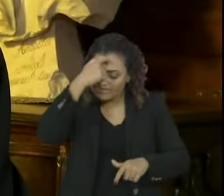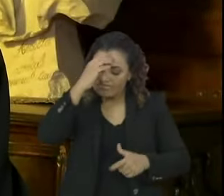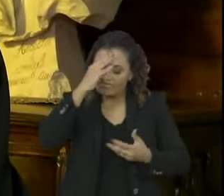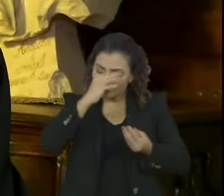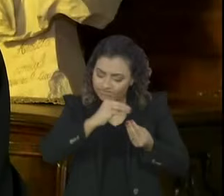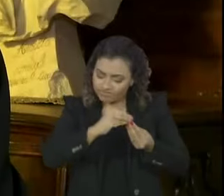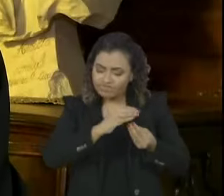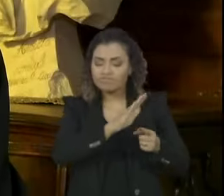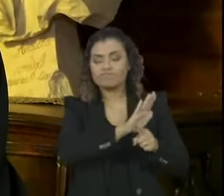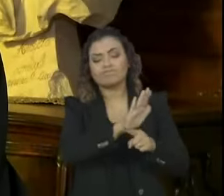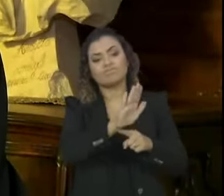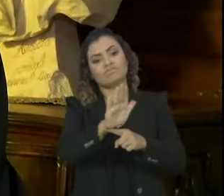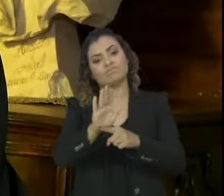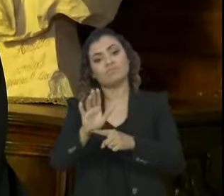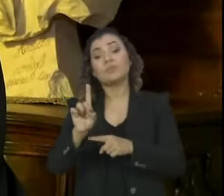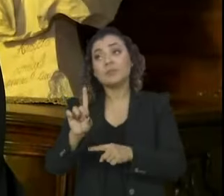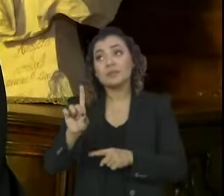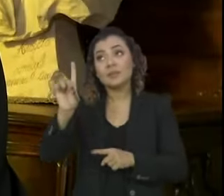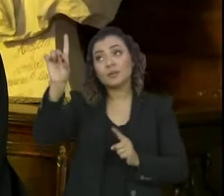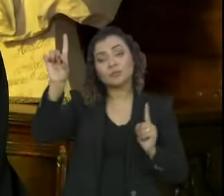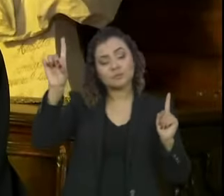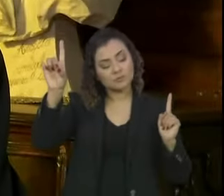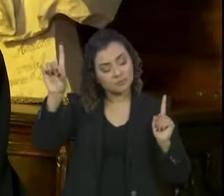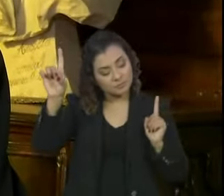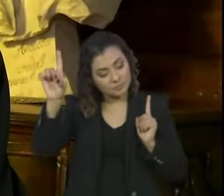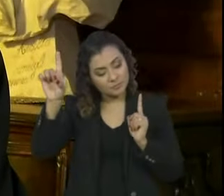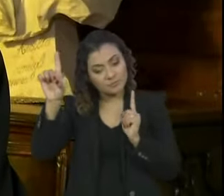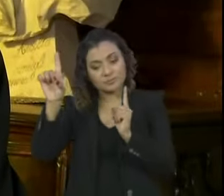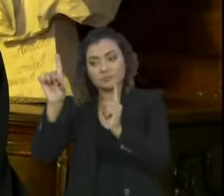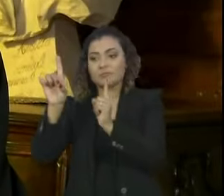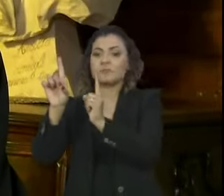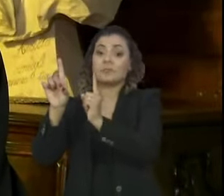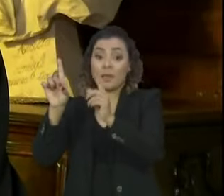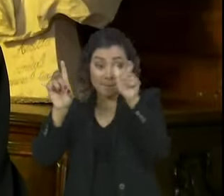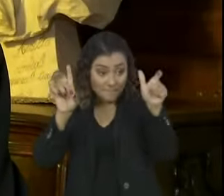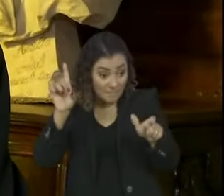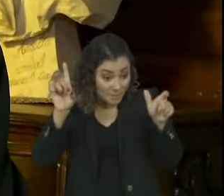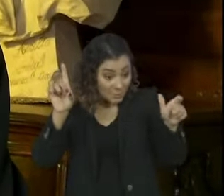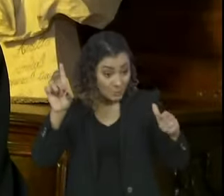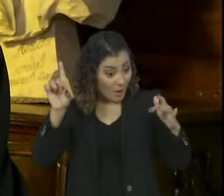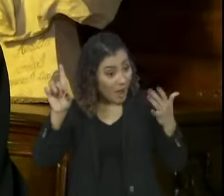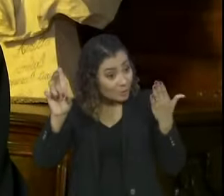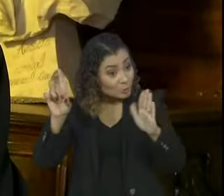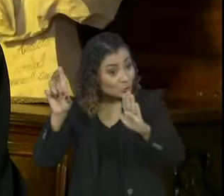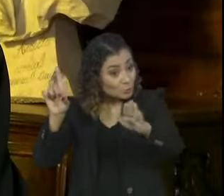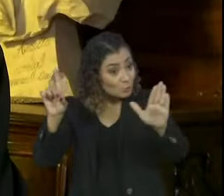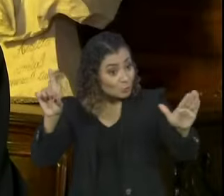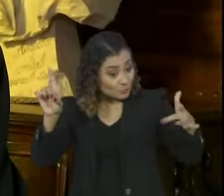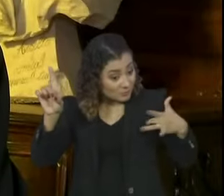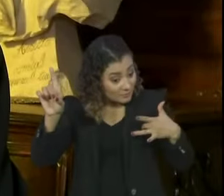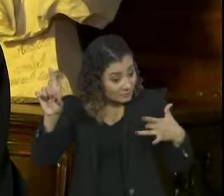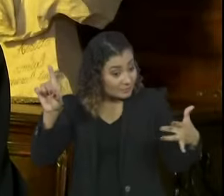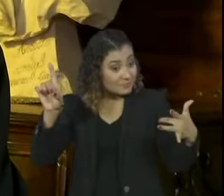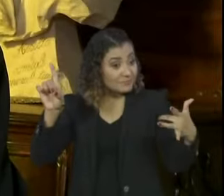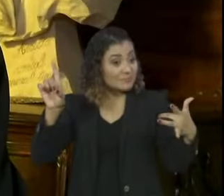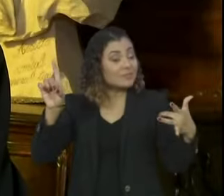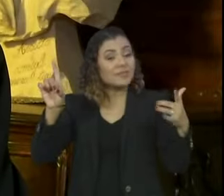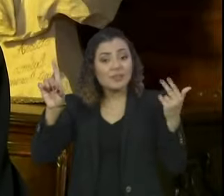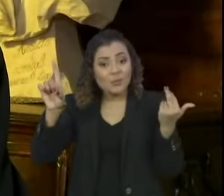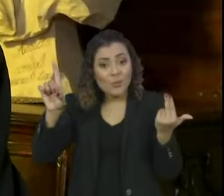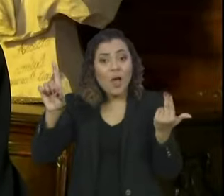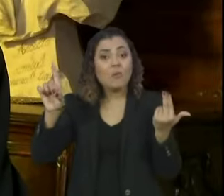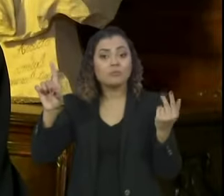pandemias estão se aproximando mais de Deus porque quem pensa no próximo faz a caridade é Abre o Coração ao próximo